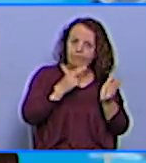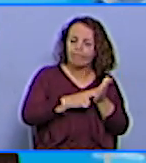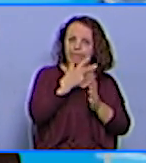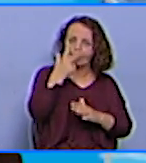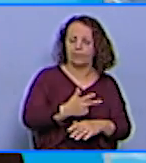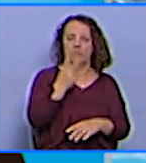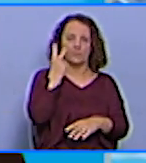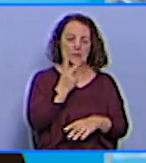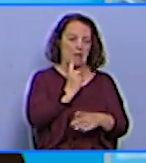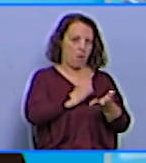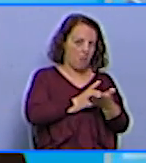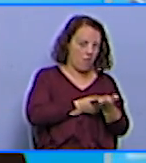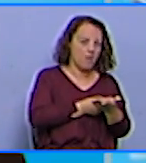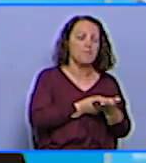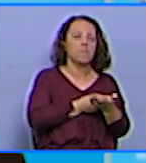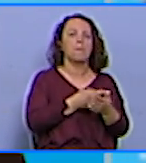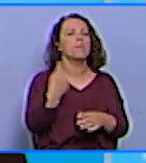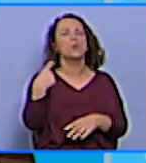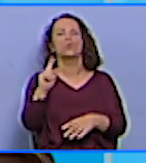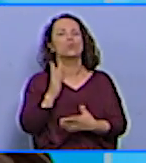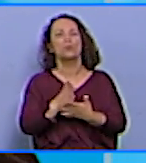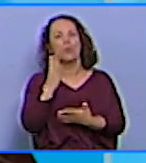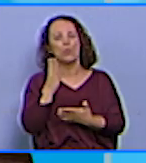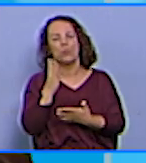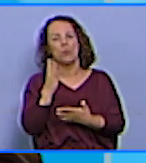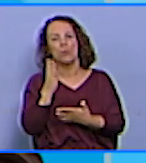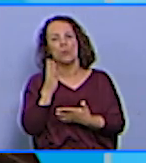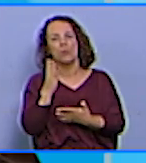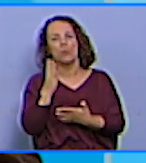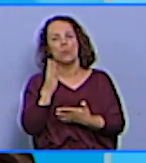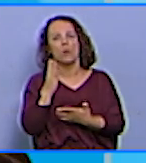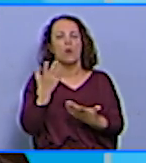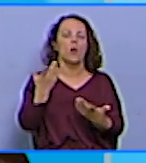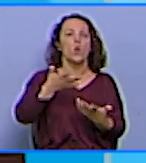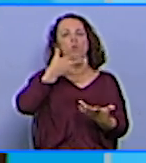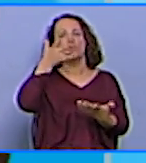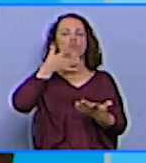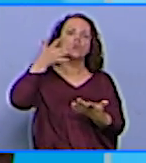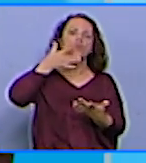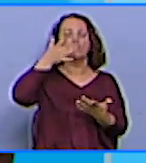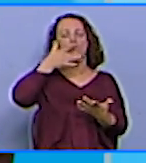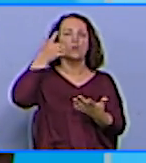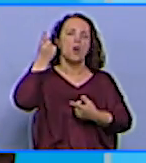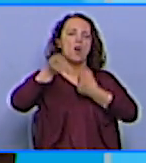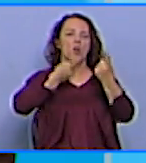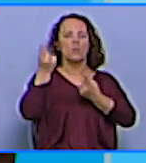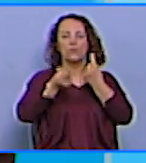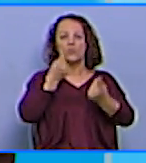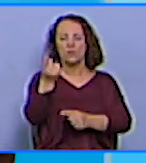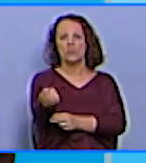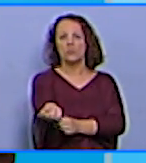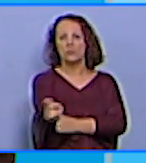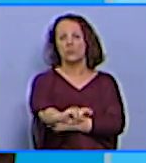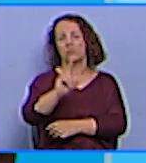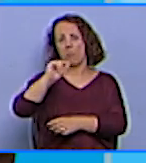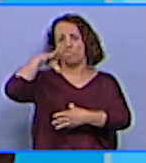na vida. Não apenas o fait divers que muitas vezes pode acontecer, até nas